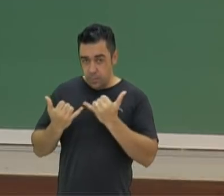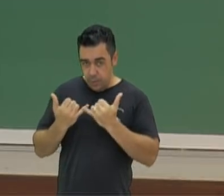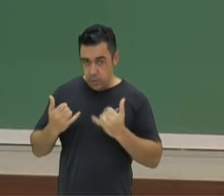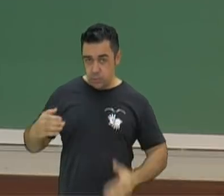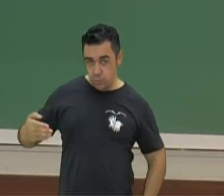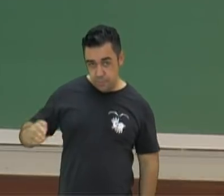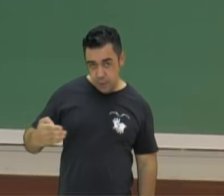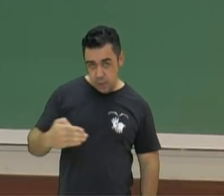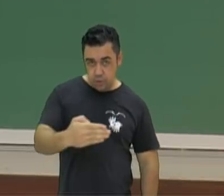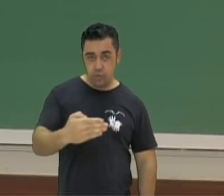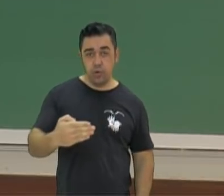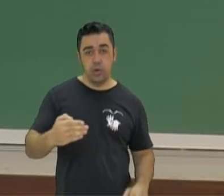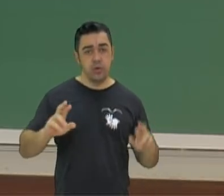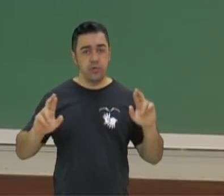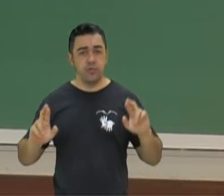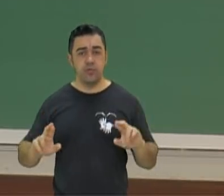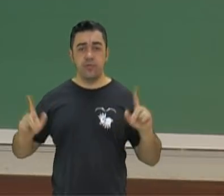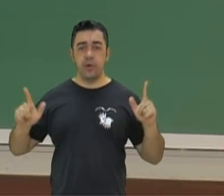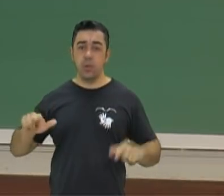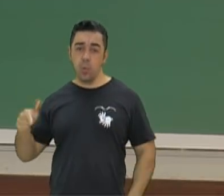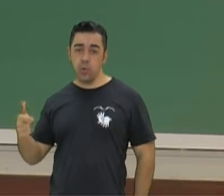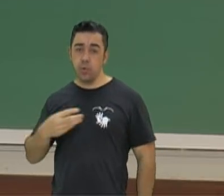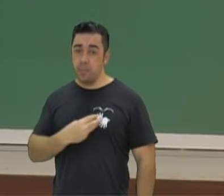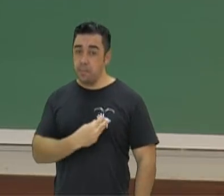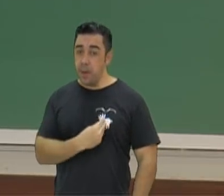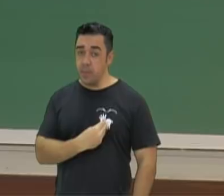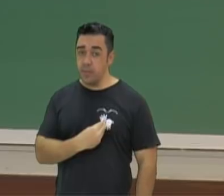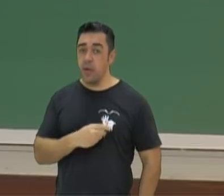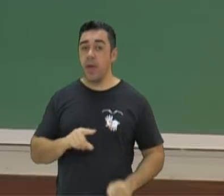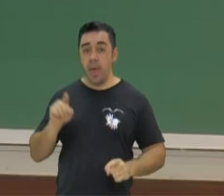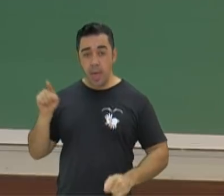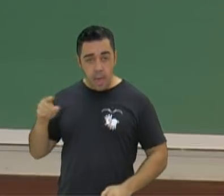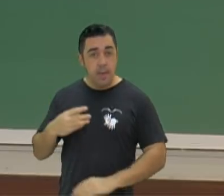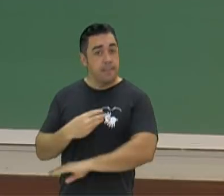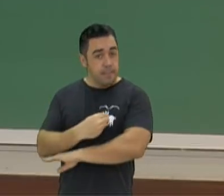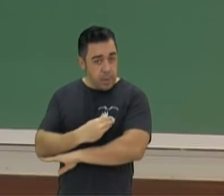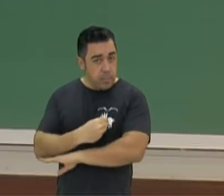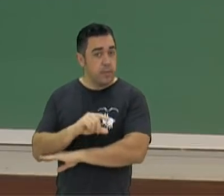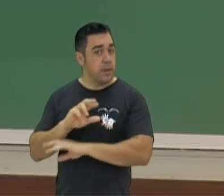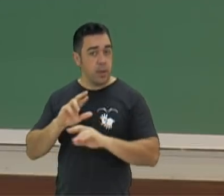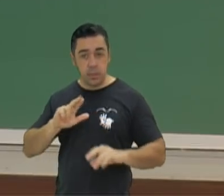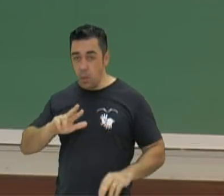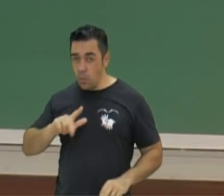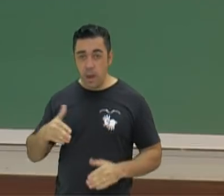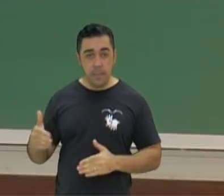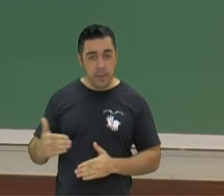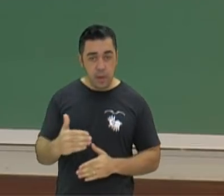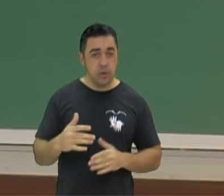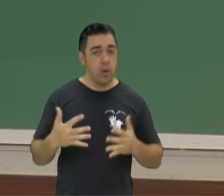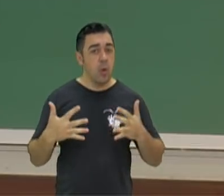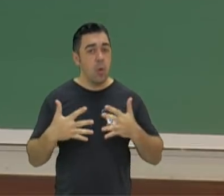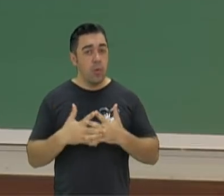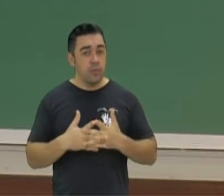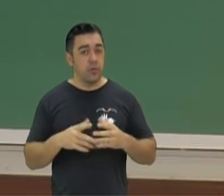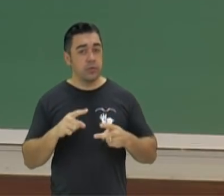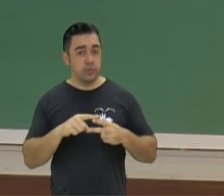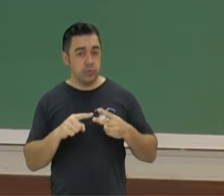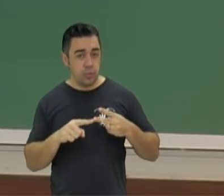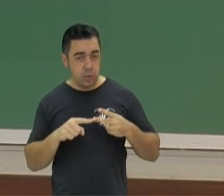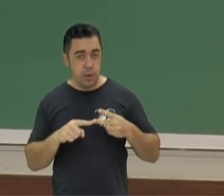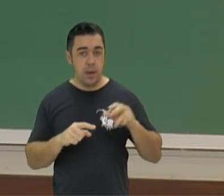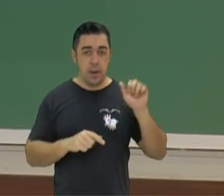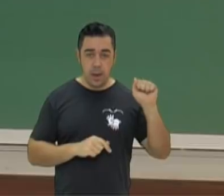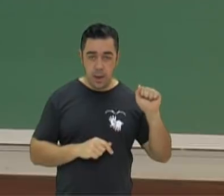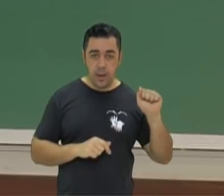aos peixes do que aos outros mamíferos. Ela é um mamífero, ela não é um peixe. Isso você pode ter se confundido entre duas questões aqui, entre a letra